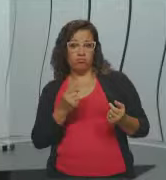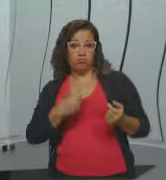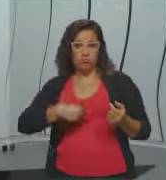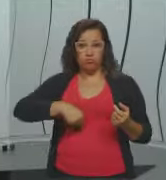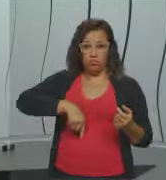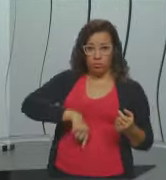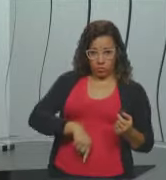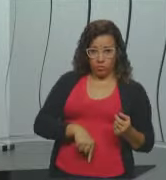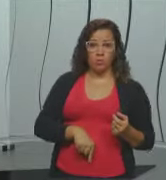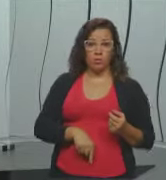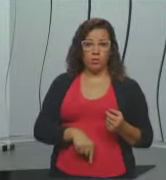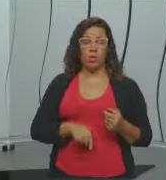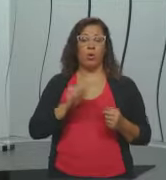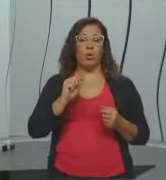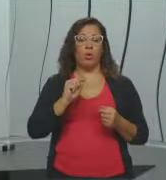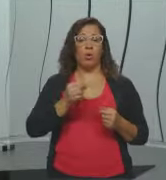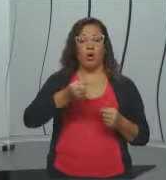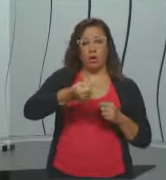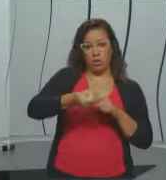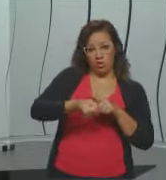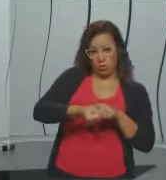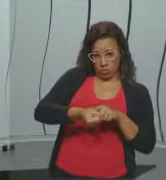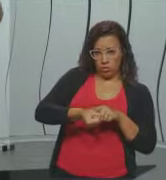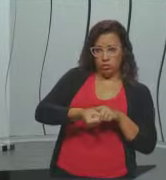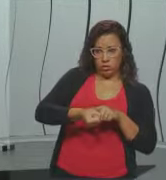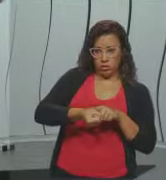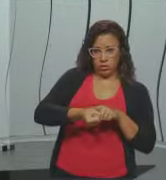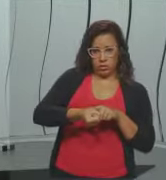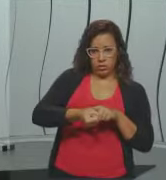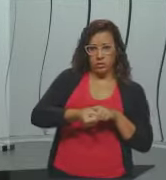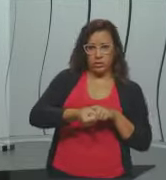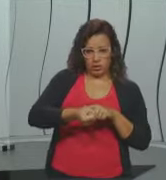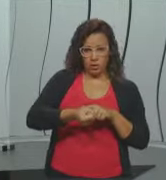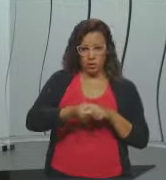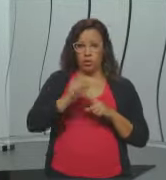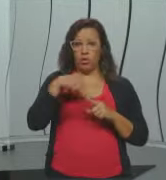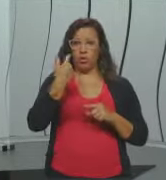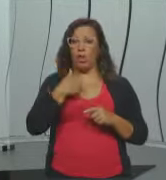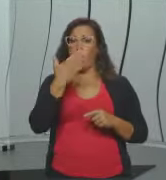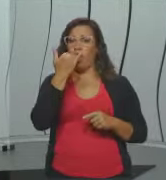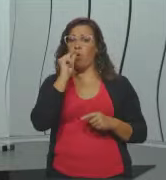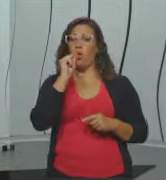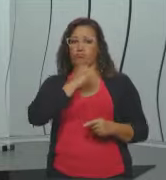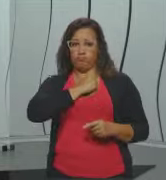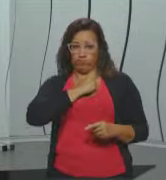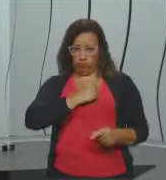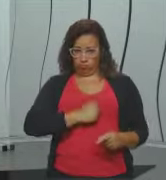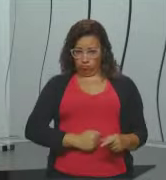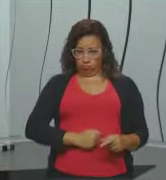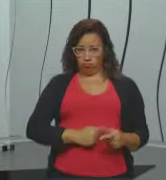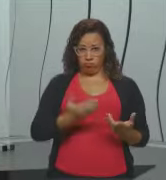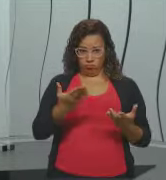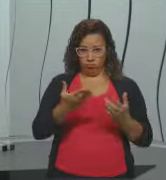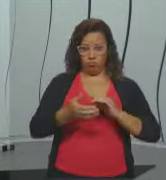grosso, no reto e no ânus, que é por onde sai o resto do que nós não digerimos.